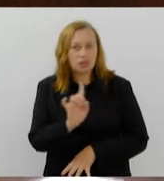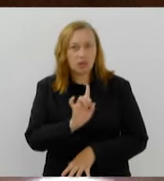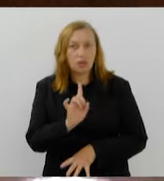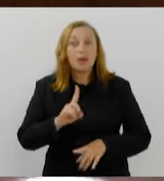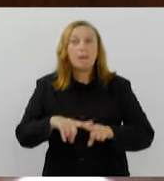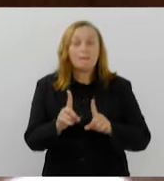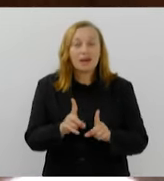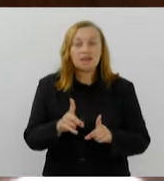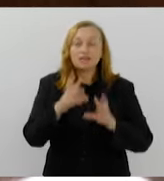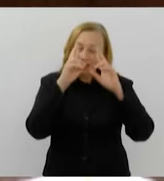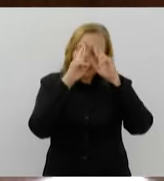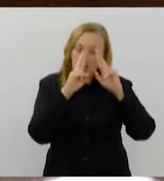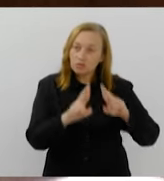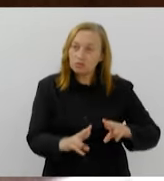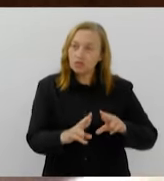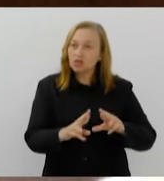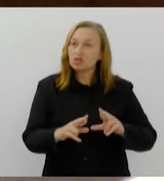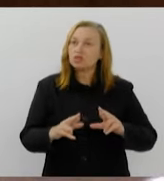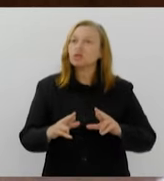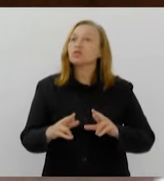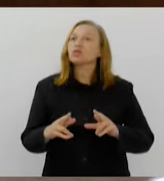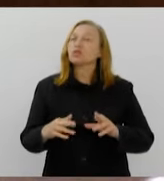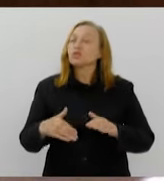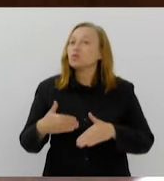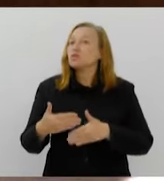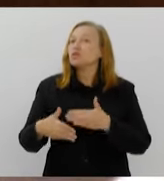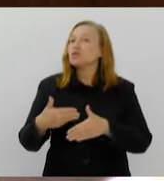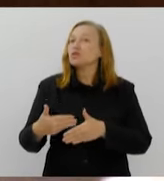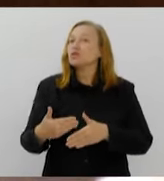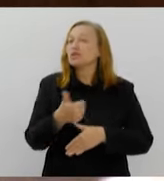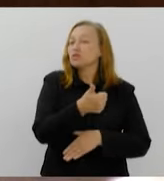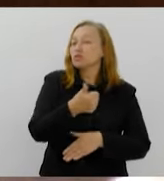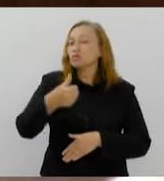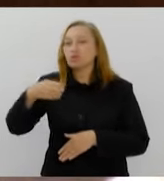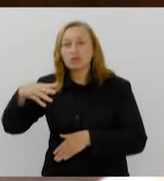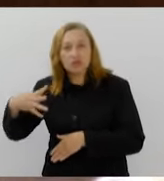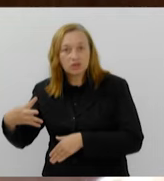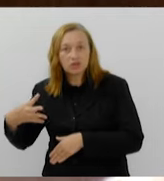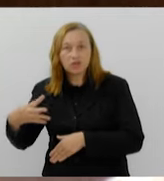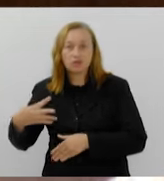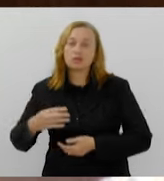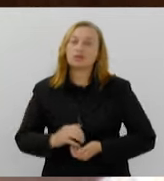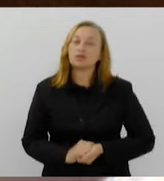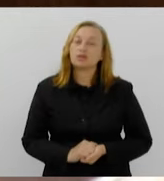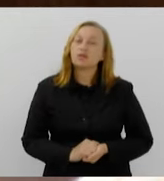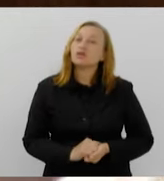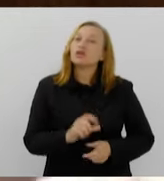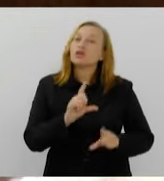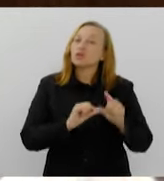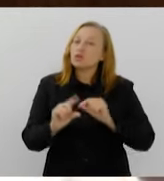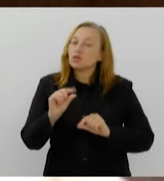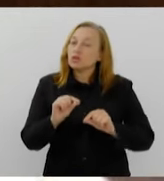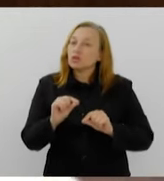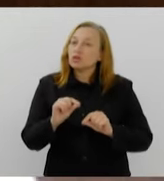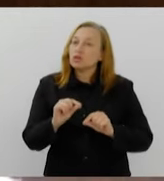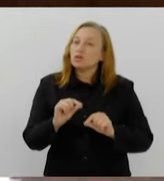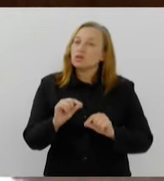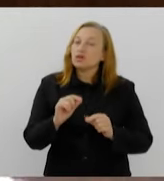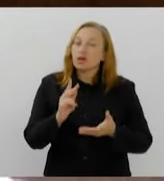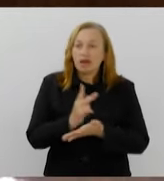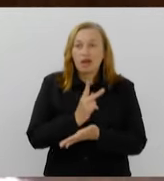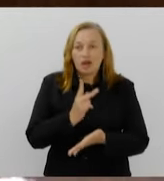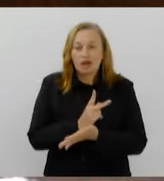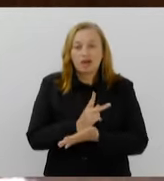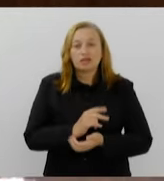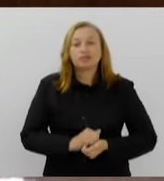mas que seja respeitado o processo seletivo de 2014 que foi decidido de forma injusta a respeito de